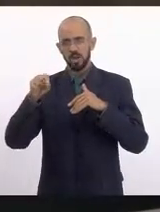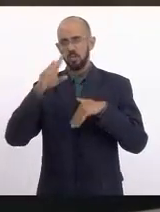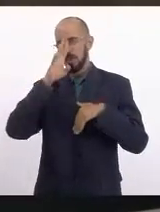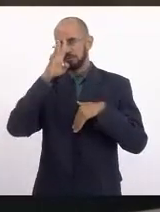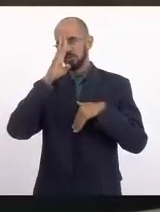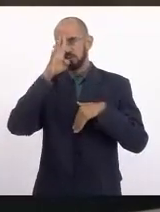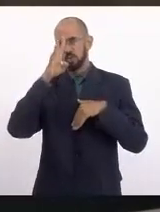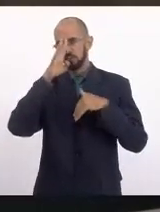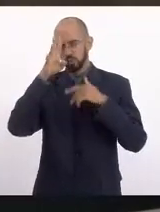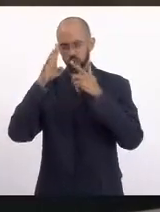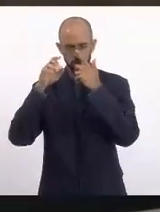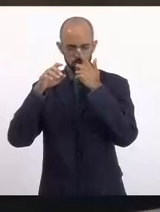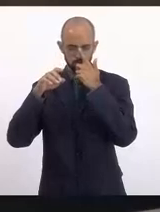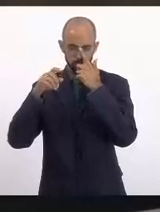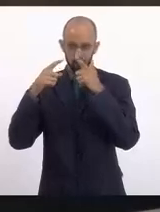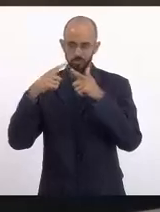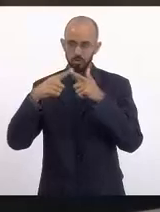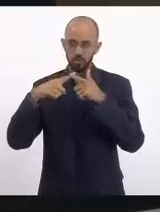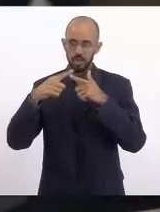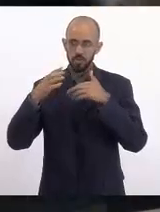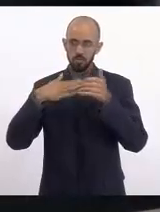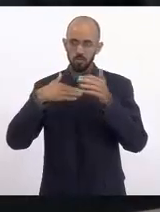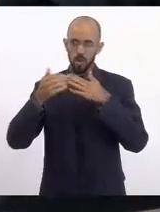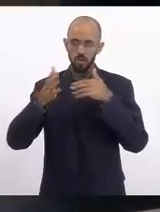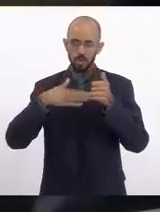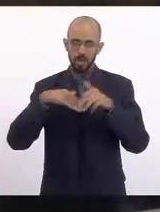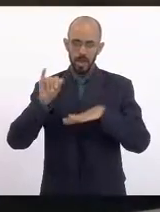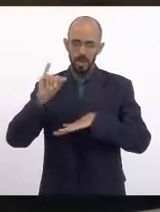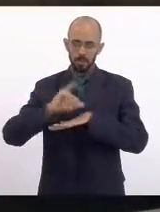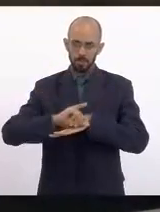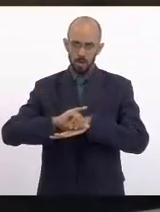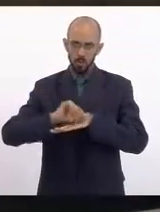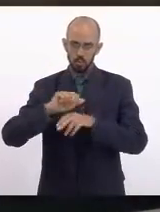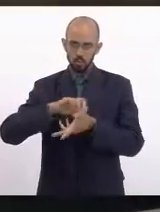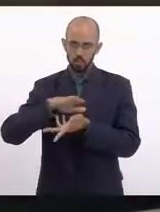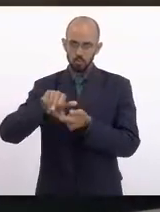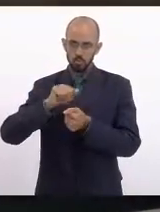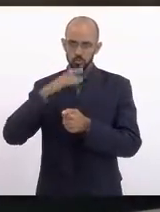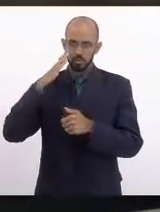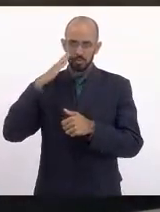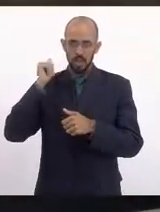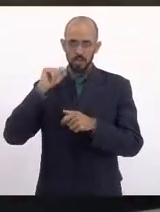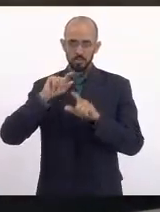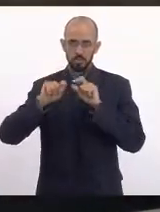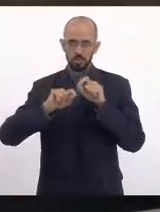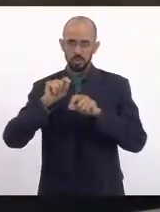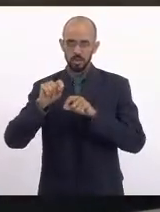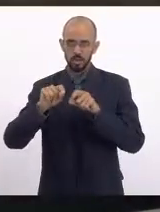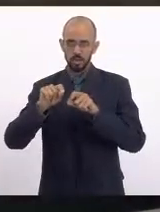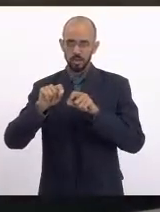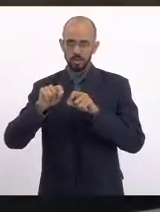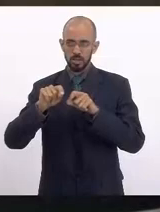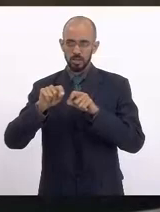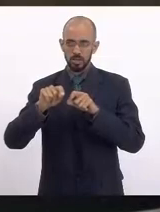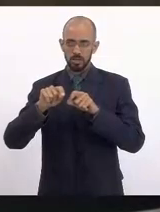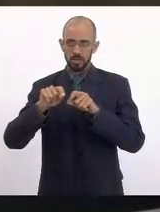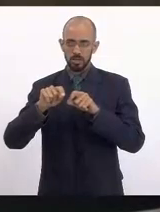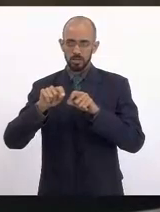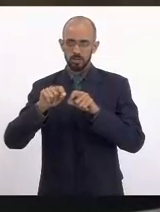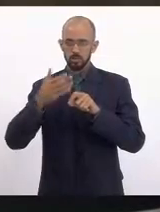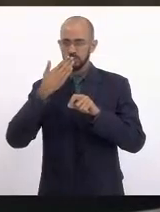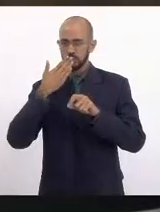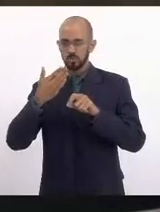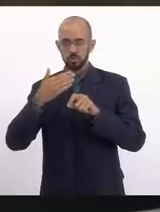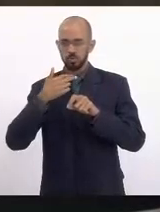dos maiores Absurdos que houve Por que qualquer grande metrópole do mundo sabe que os modais não podem ser concorrentes